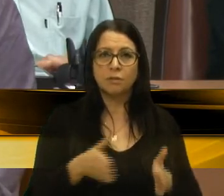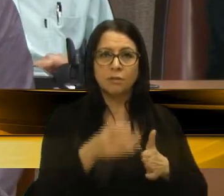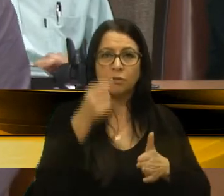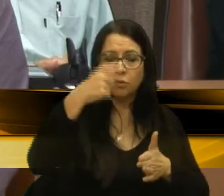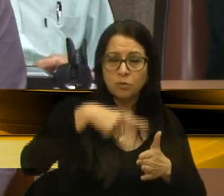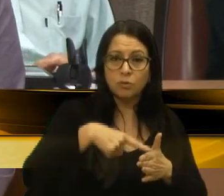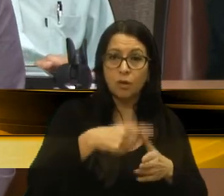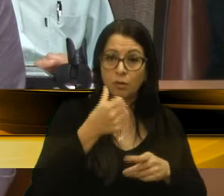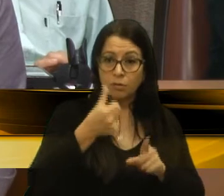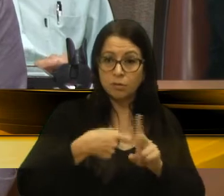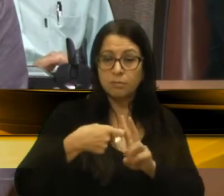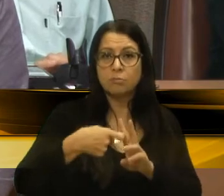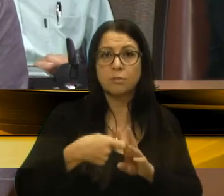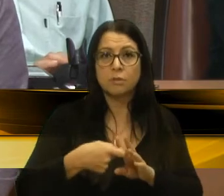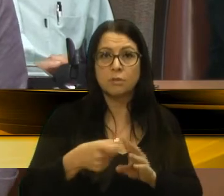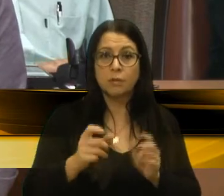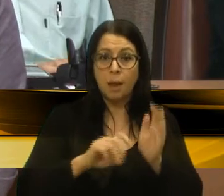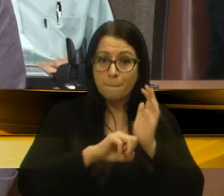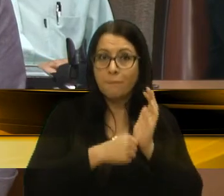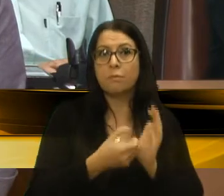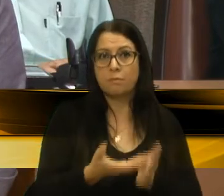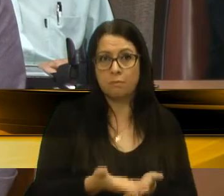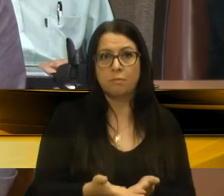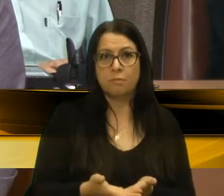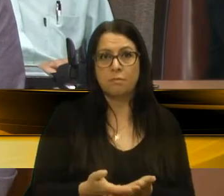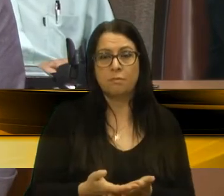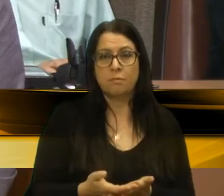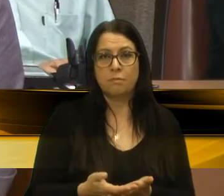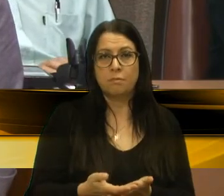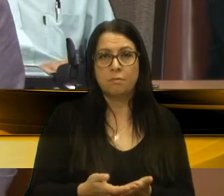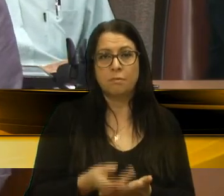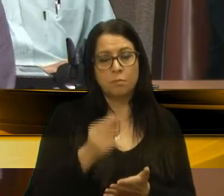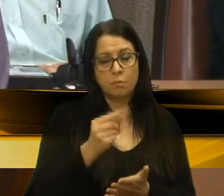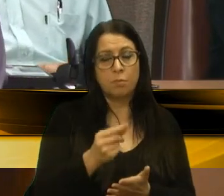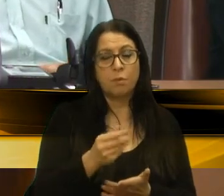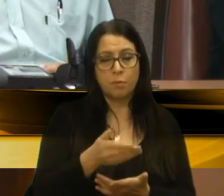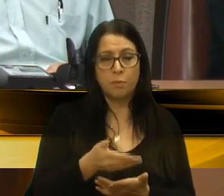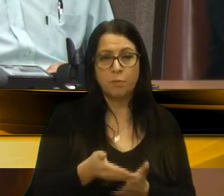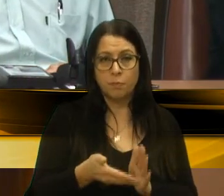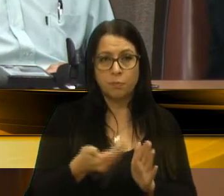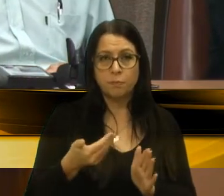6 meses. Está bloqueada parcialmente, né?